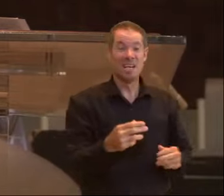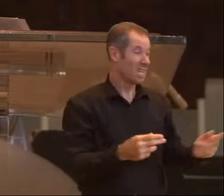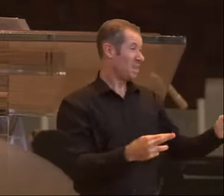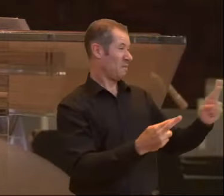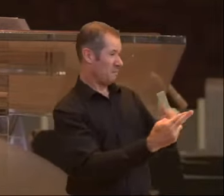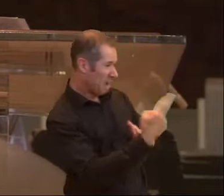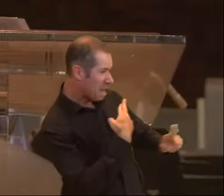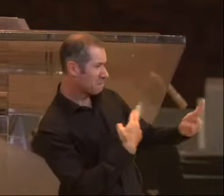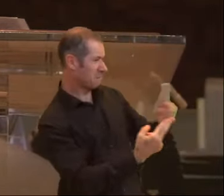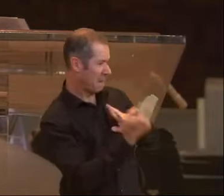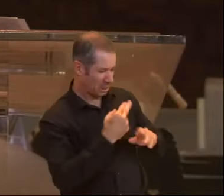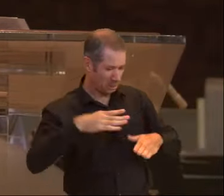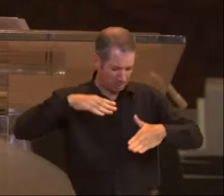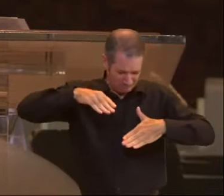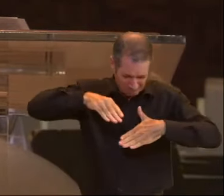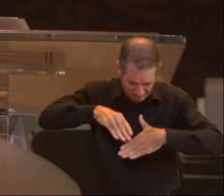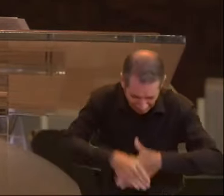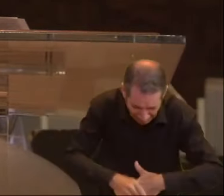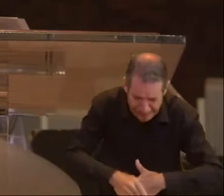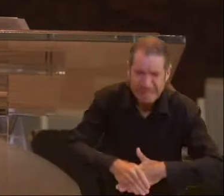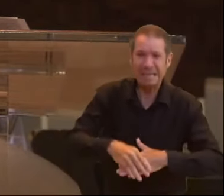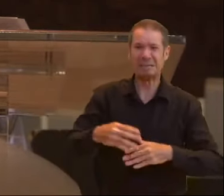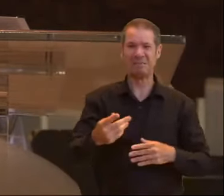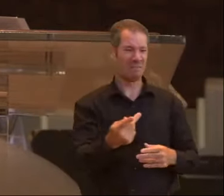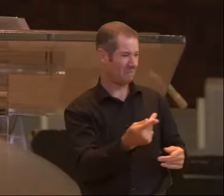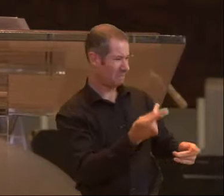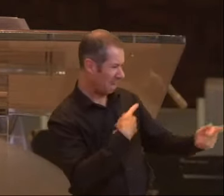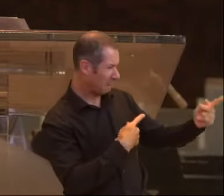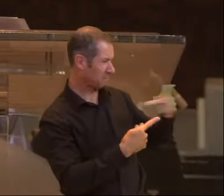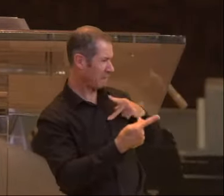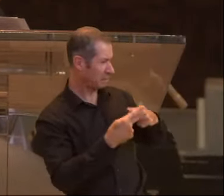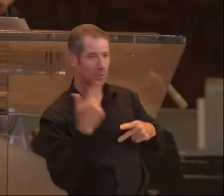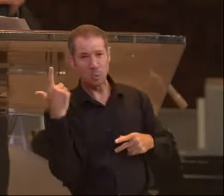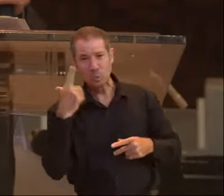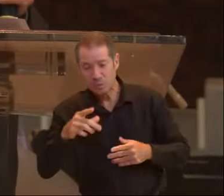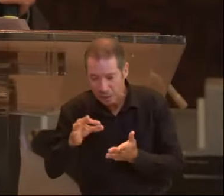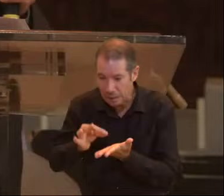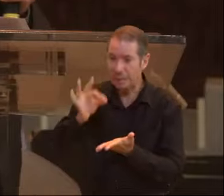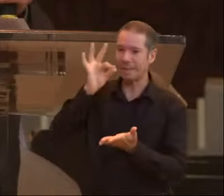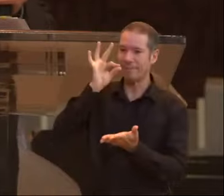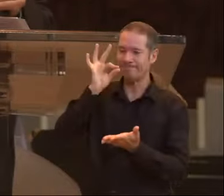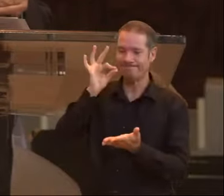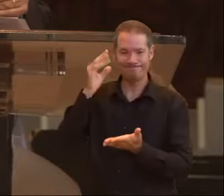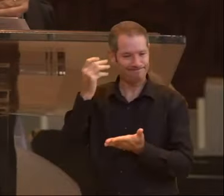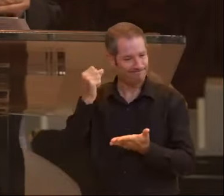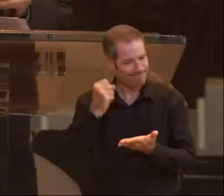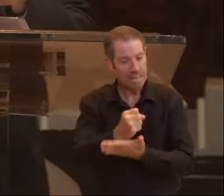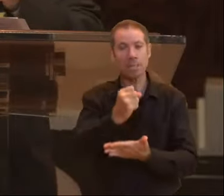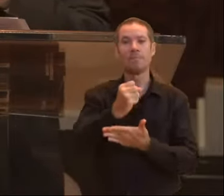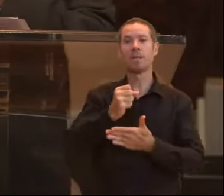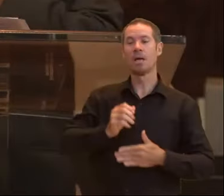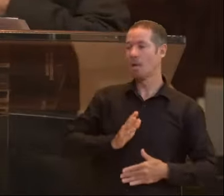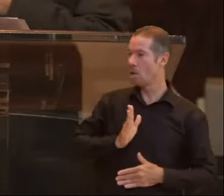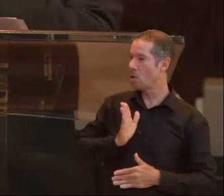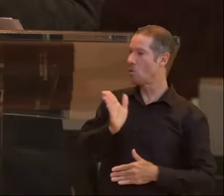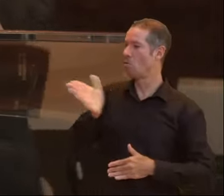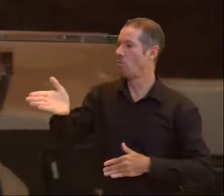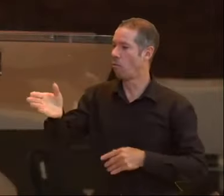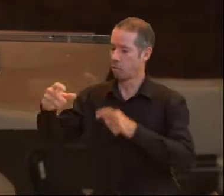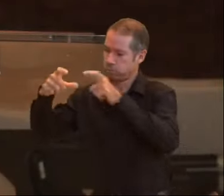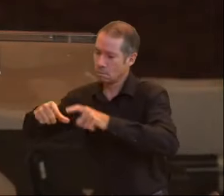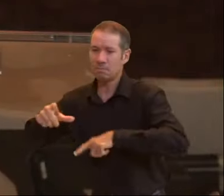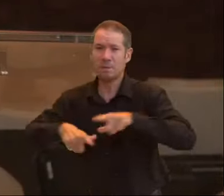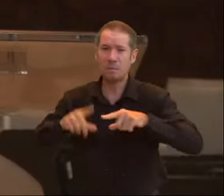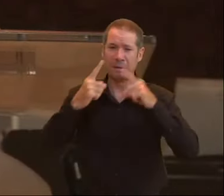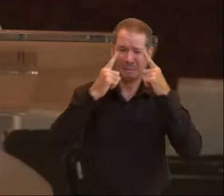tanta coisa, me humilharam tanto, falaram tanta coisa que eu não consegui tomar café. Eu fui lá para o meu setor de